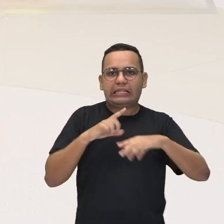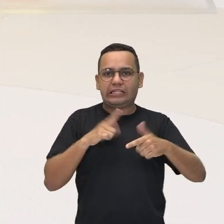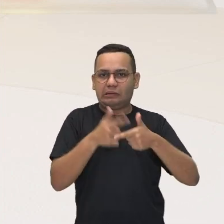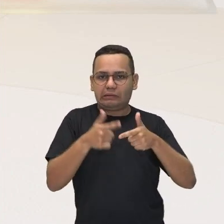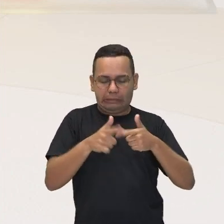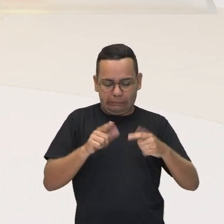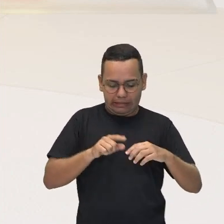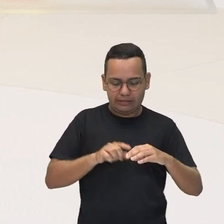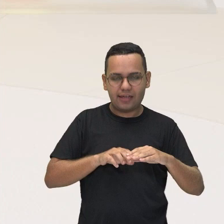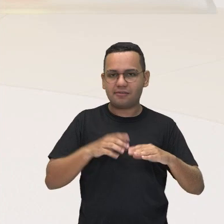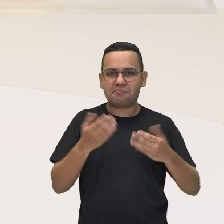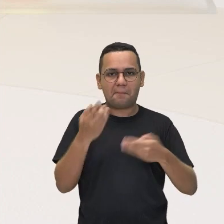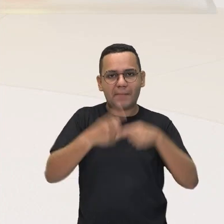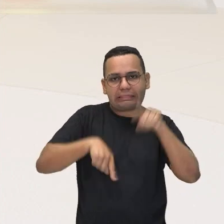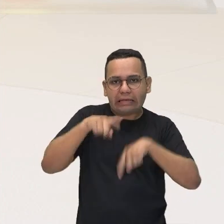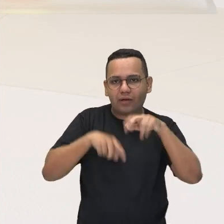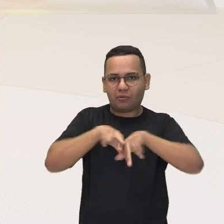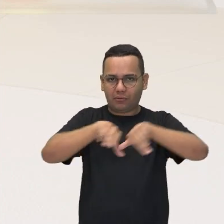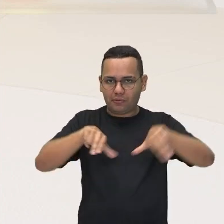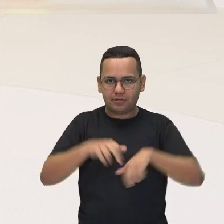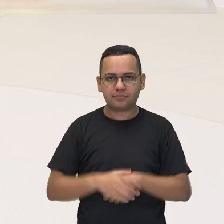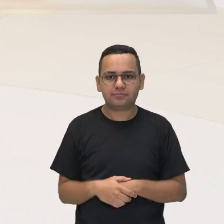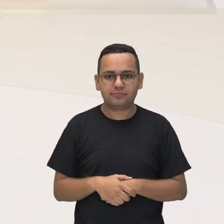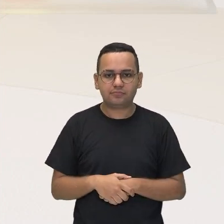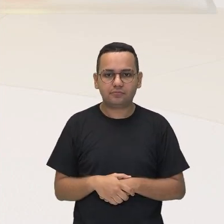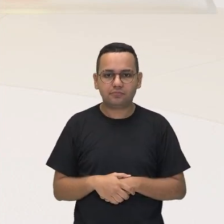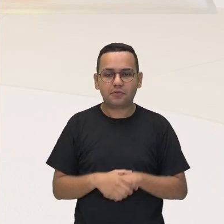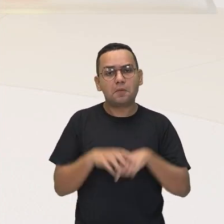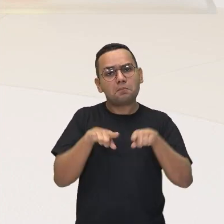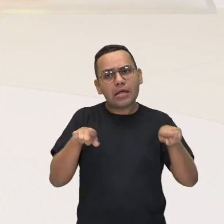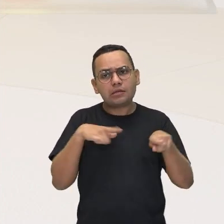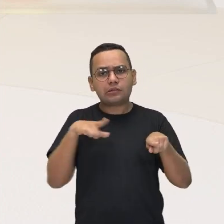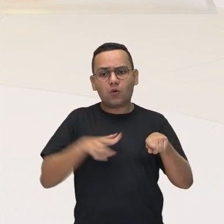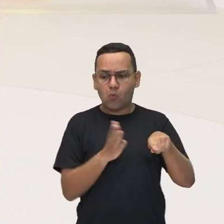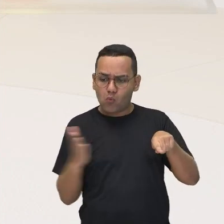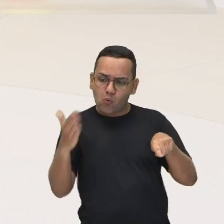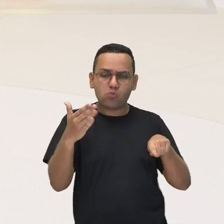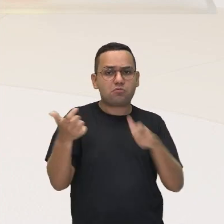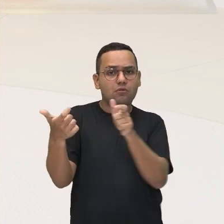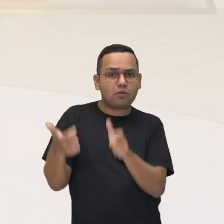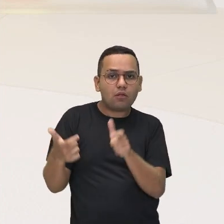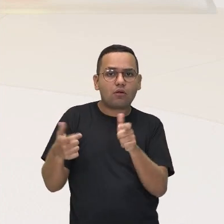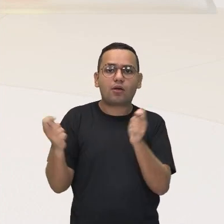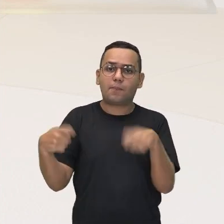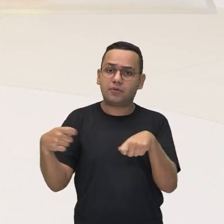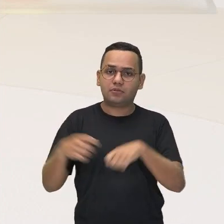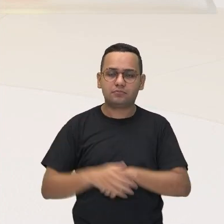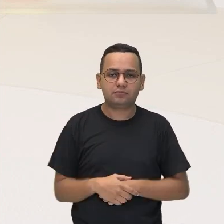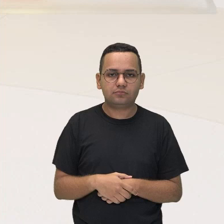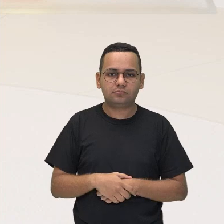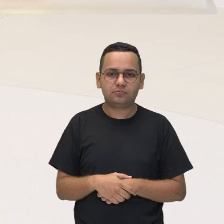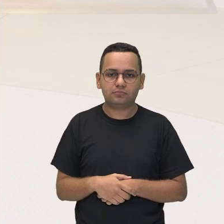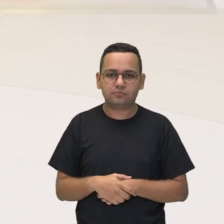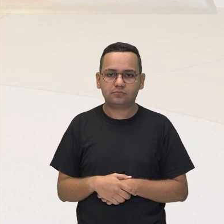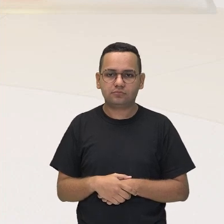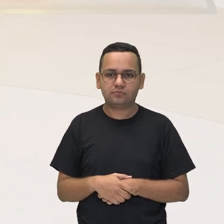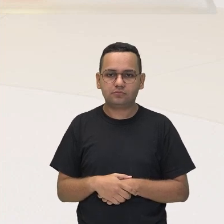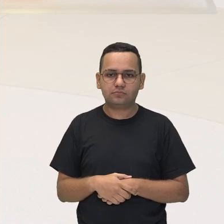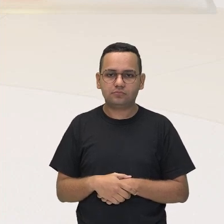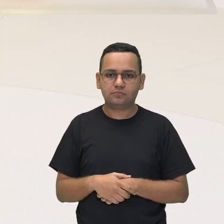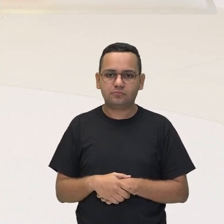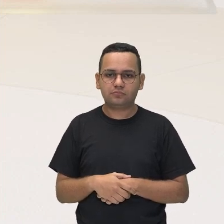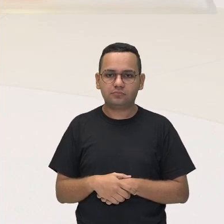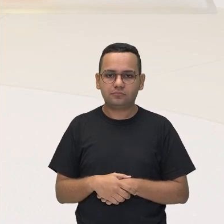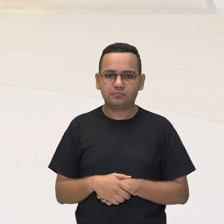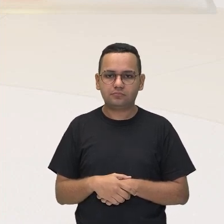outro caminho. Não é verdade? Pega um atalho, pega outra rua. Então, a gente tem que